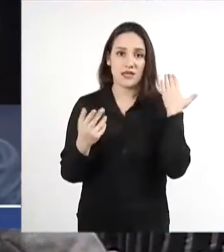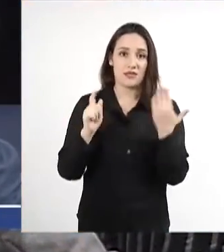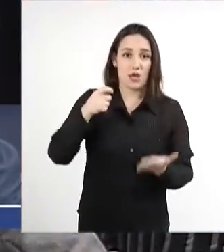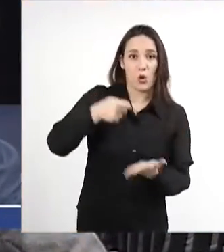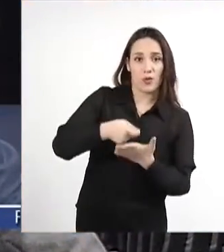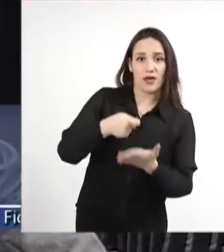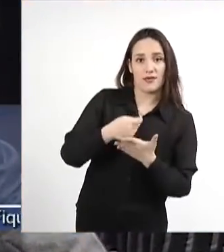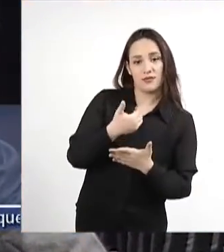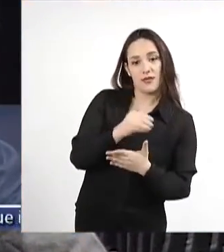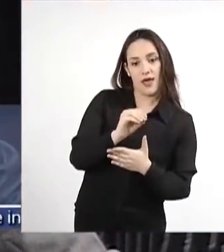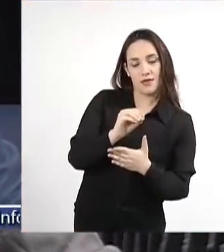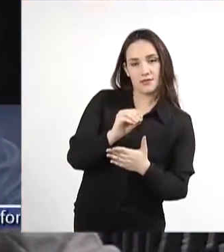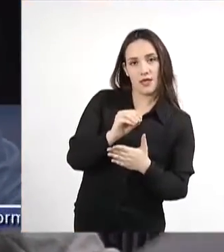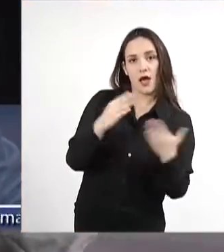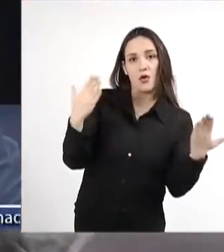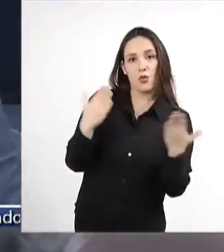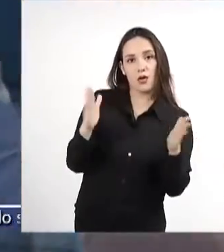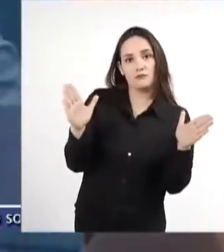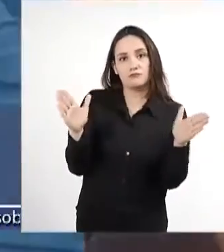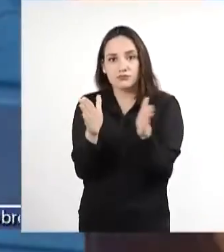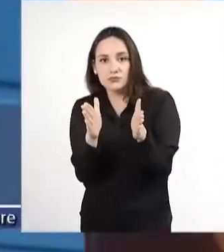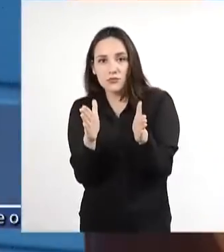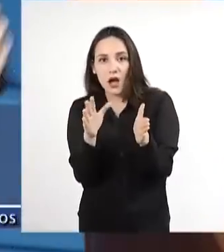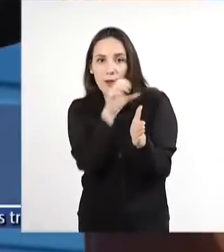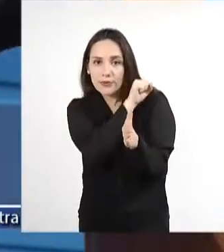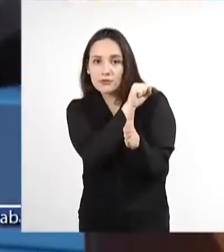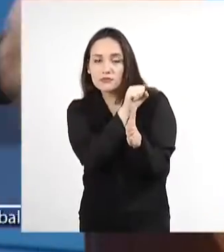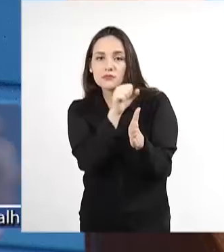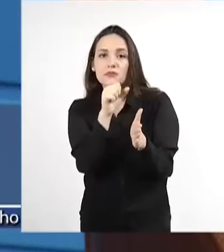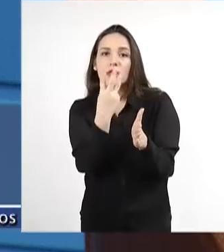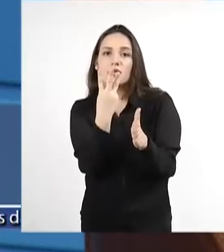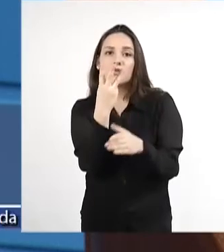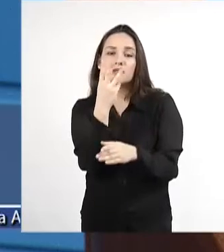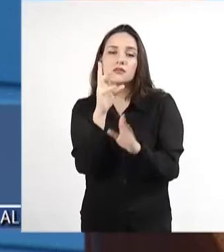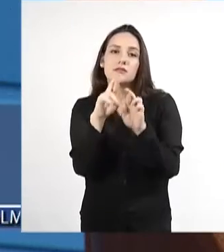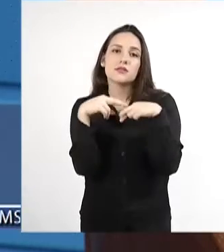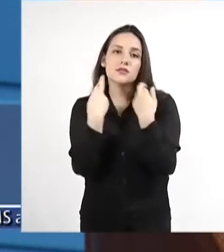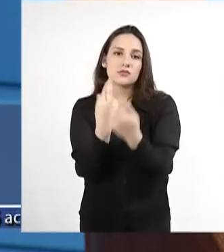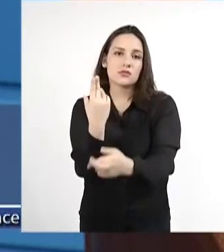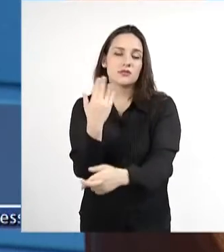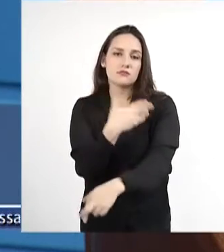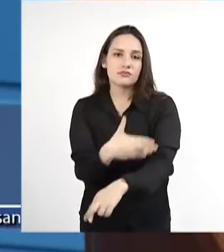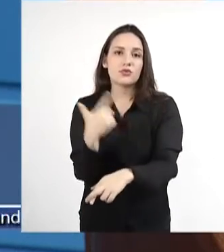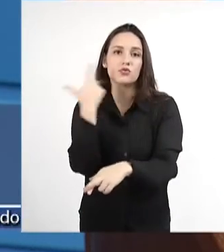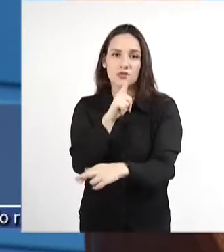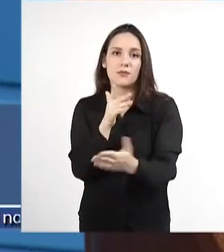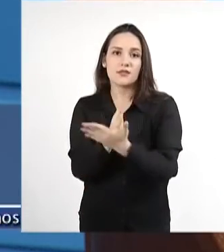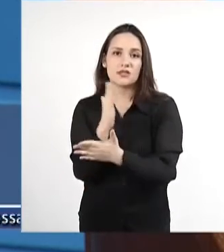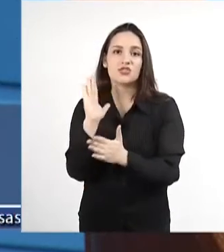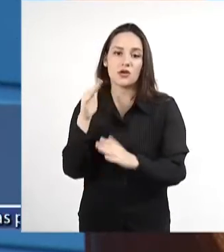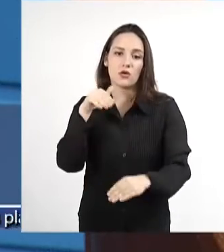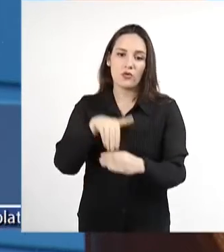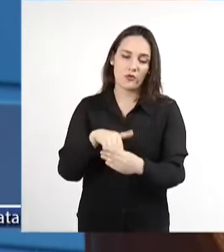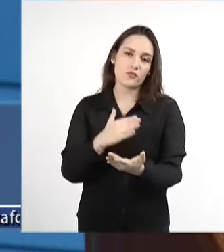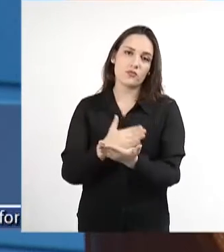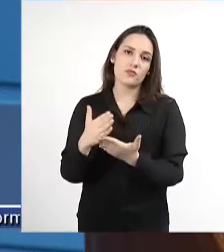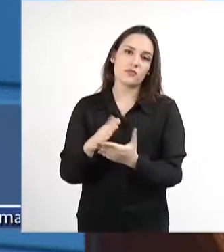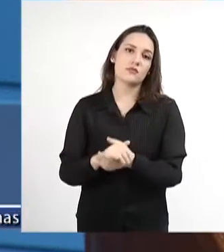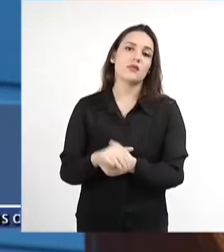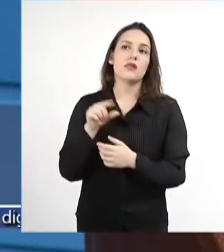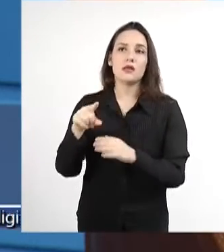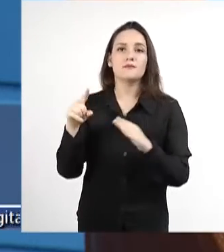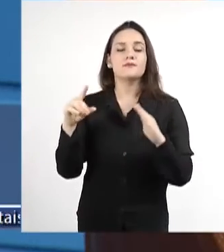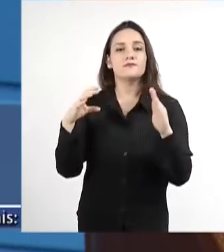Então, aí está se propondo, possivelmente semana que vem, no máximo na outra semana, já entrar em pauta para votação no